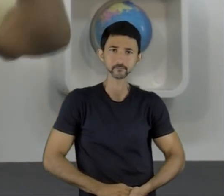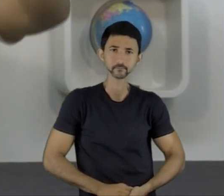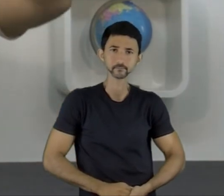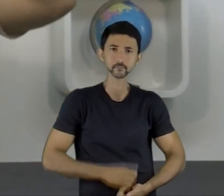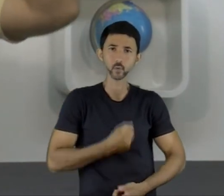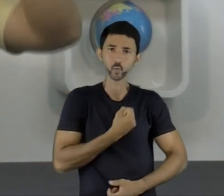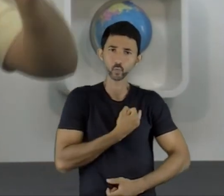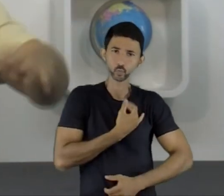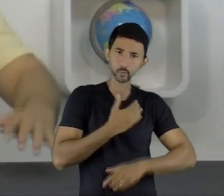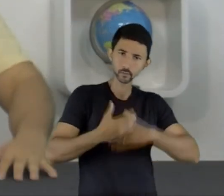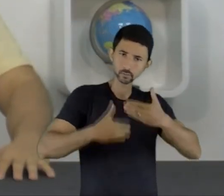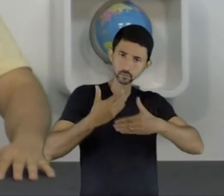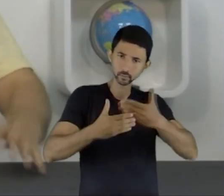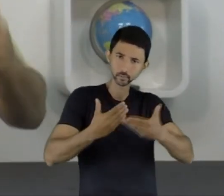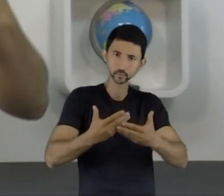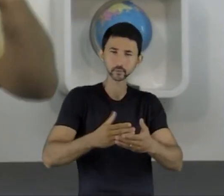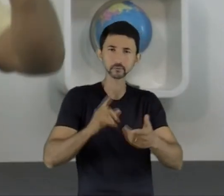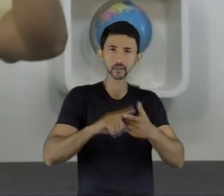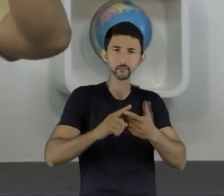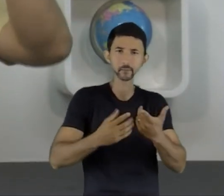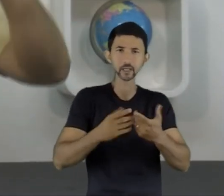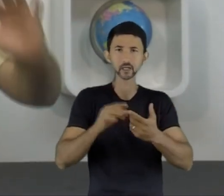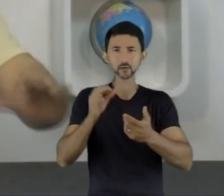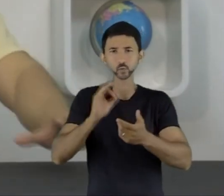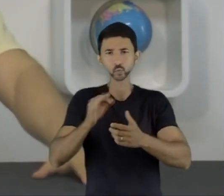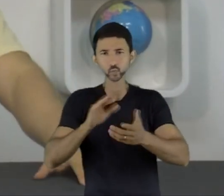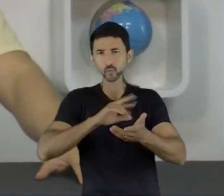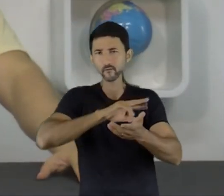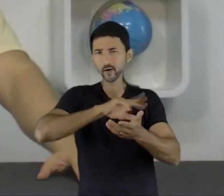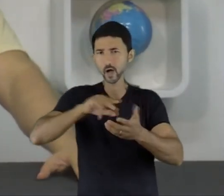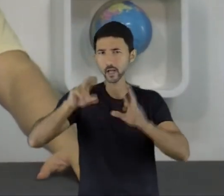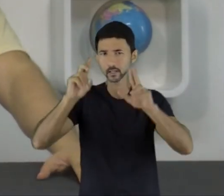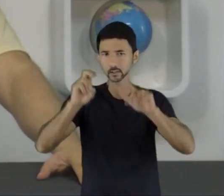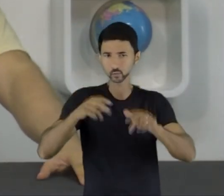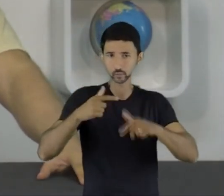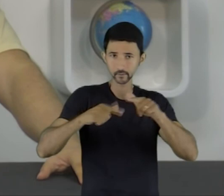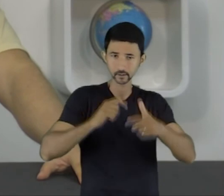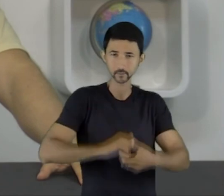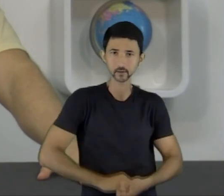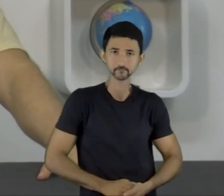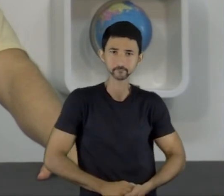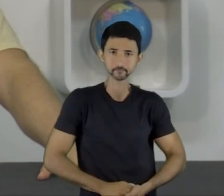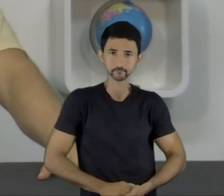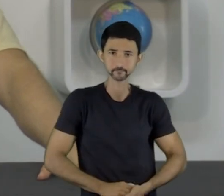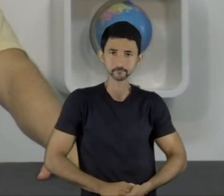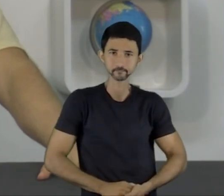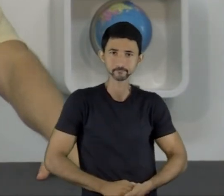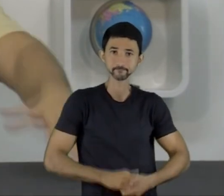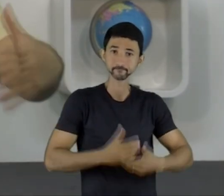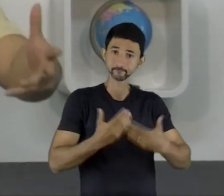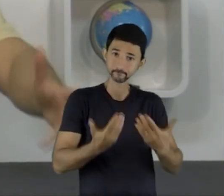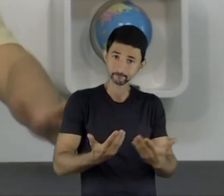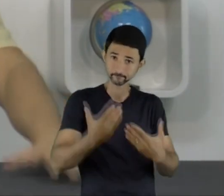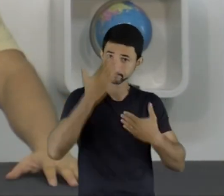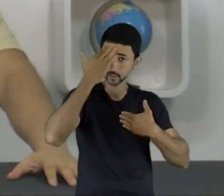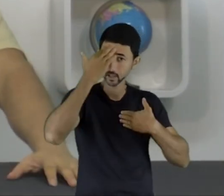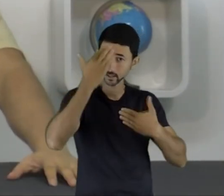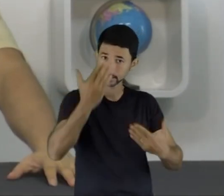decimais e para porcentagem, juros e outros assuntos que a gente vai trabalhar. Então, desde já,